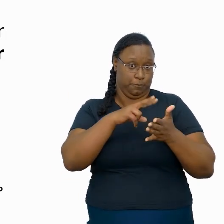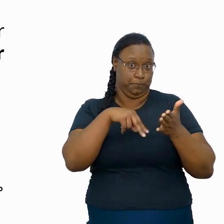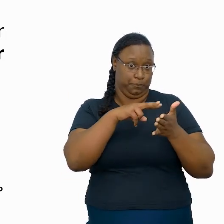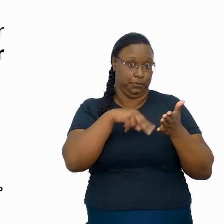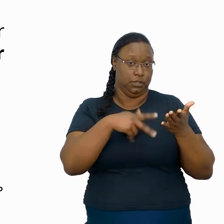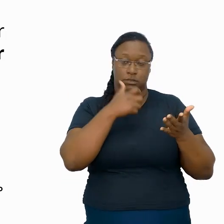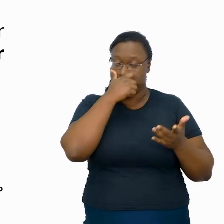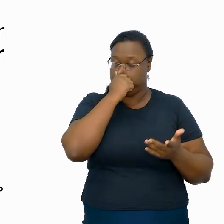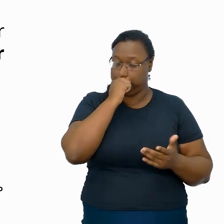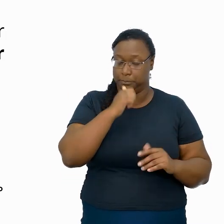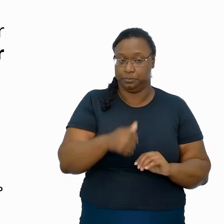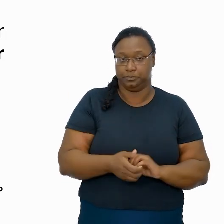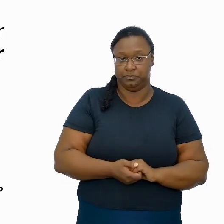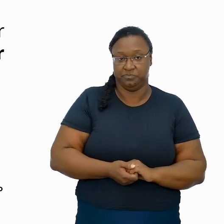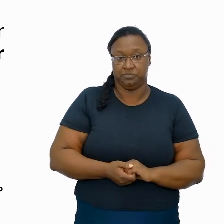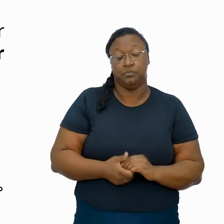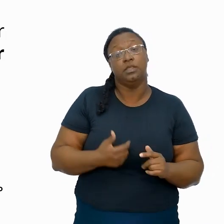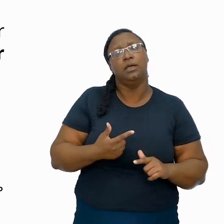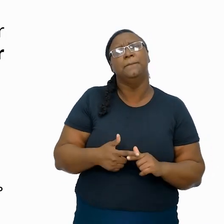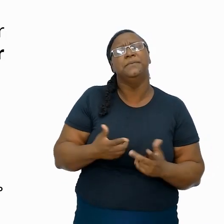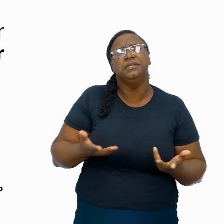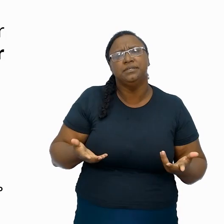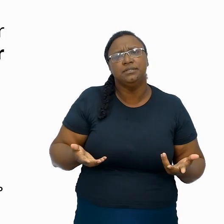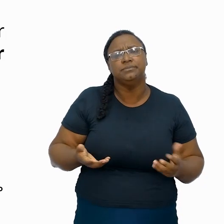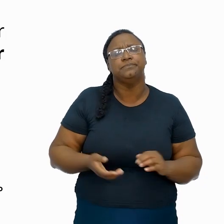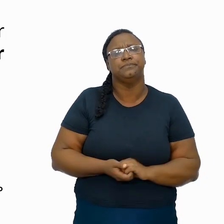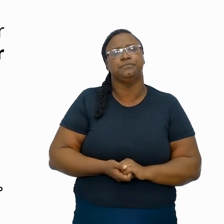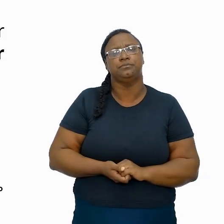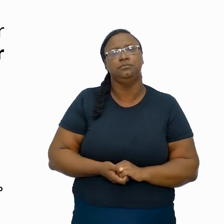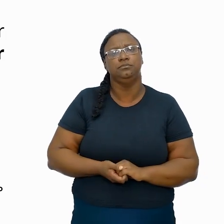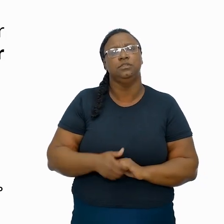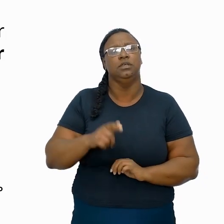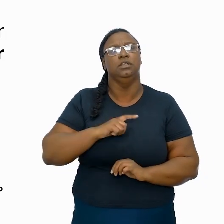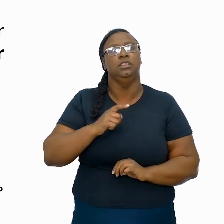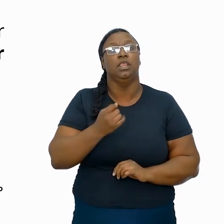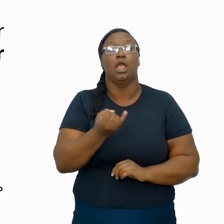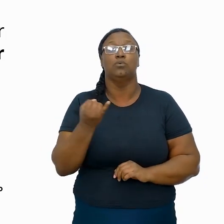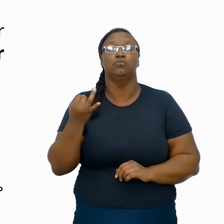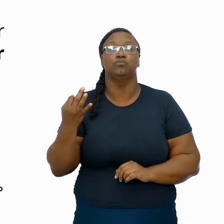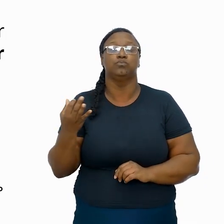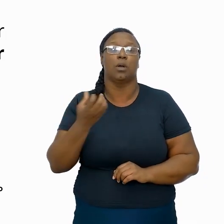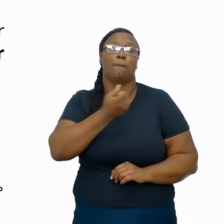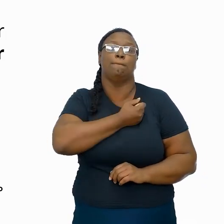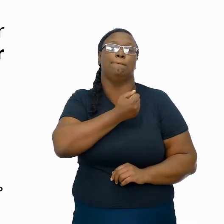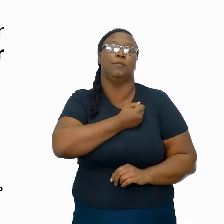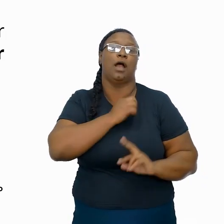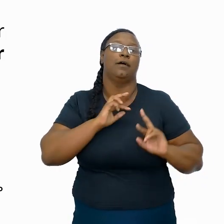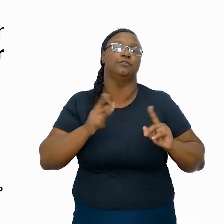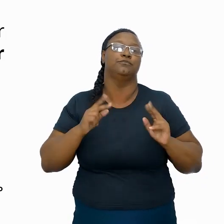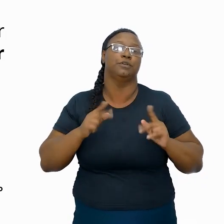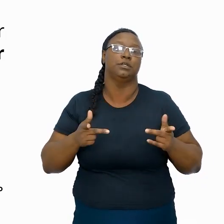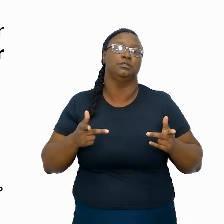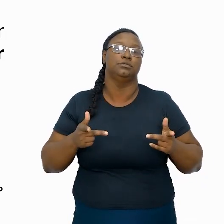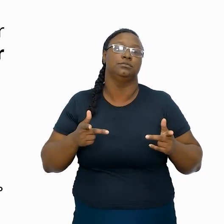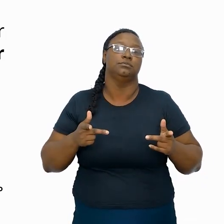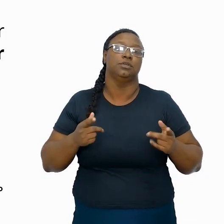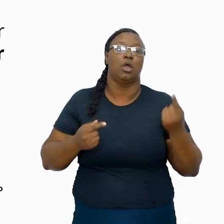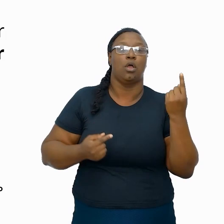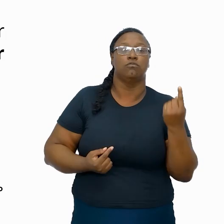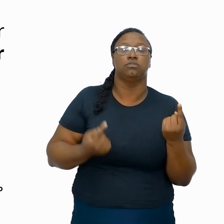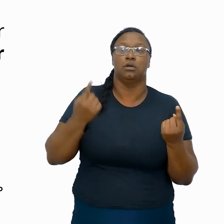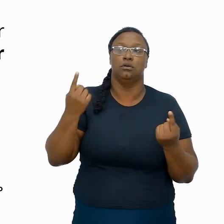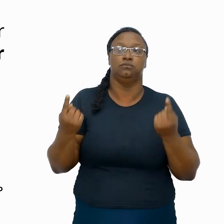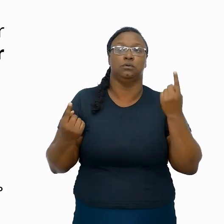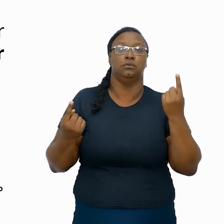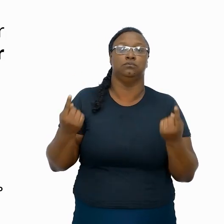né? Por que isso? Porque tem números diferentes ali, entre um e outro. Mesmo falando da